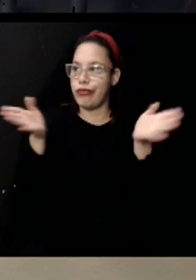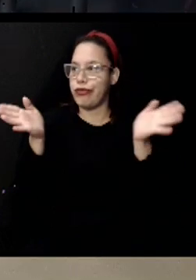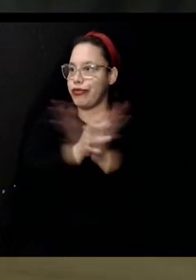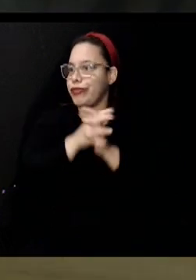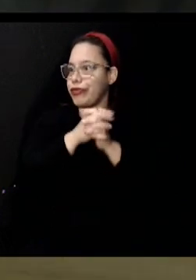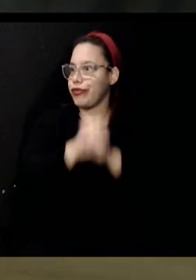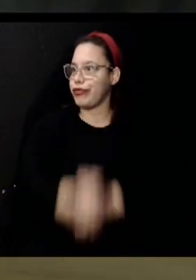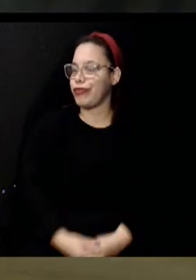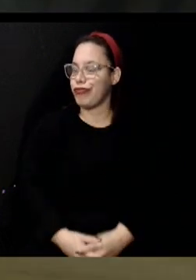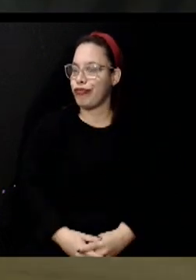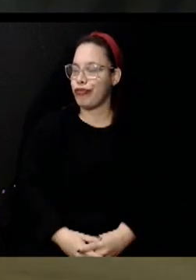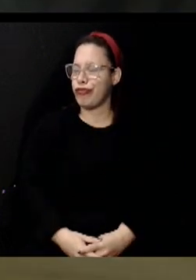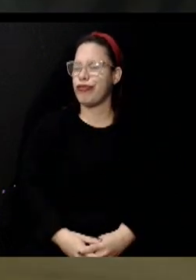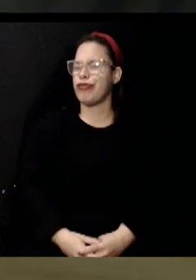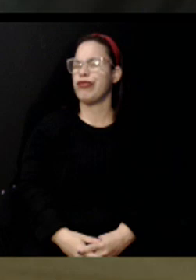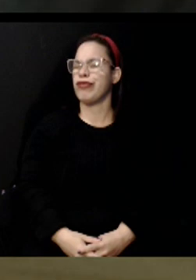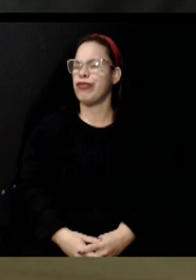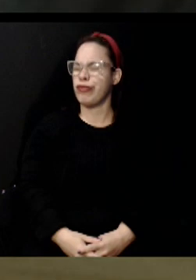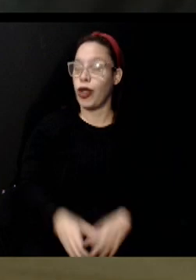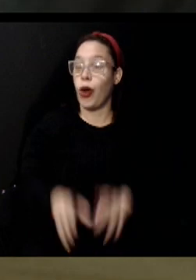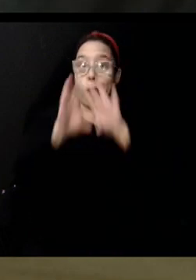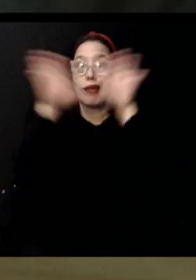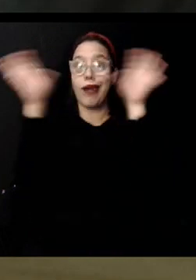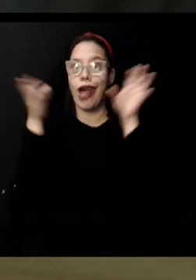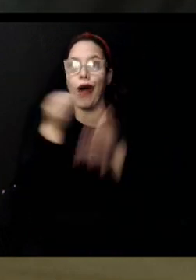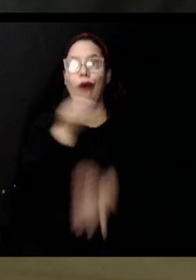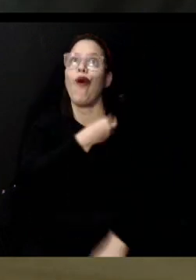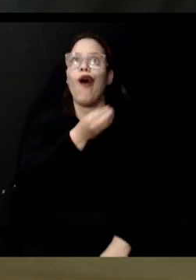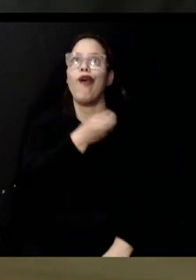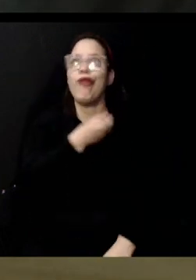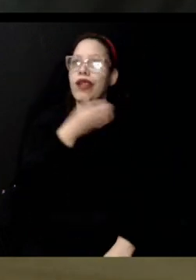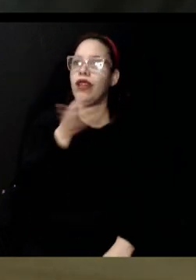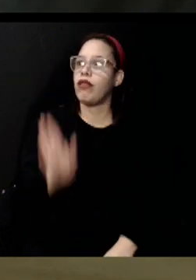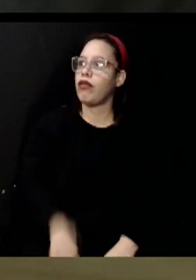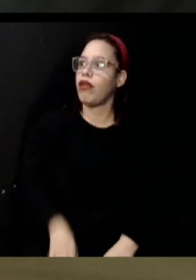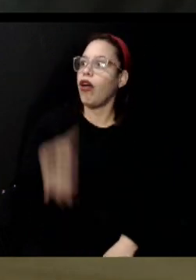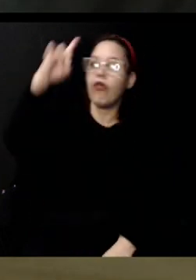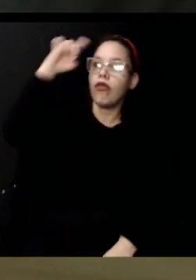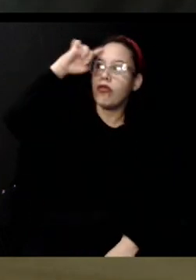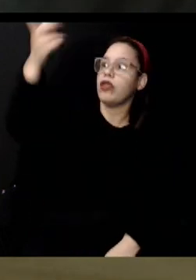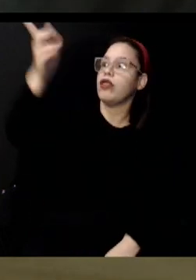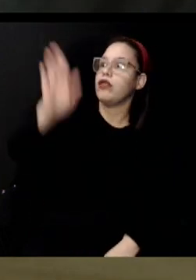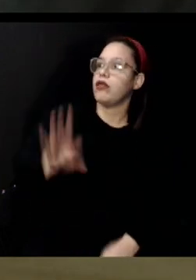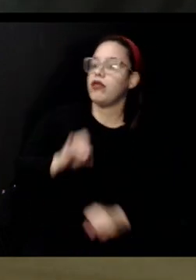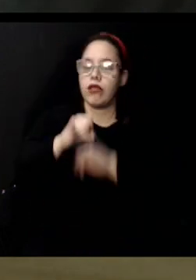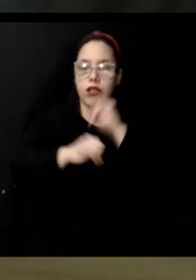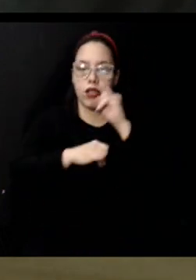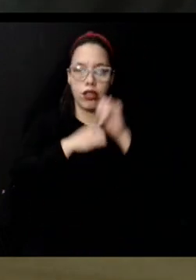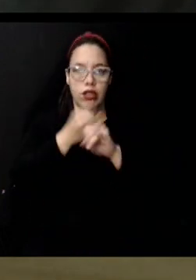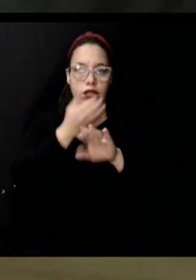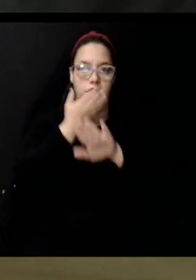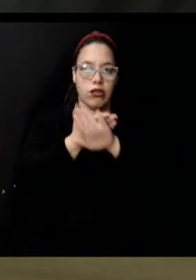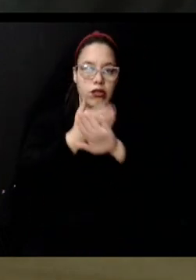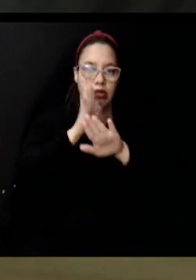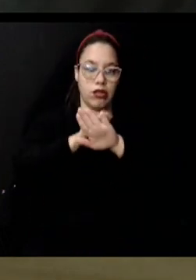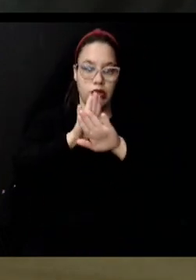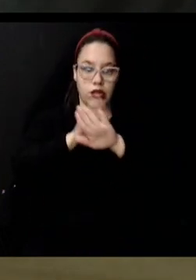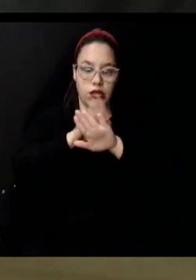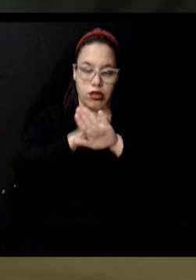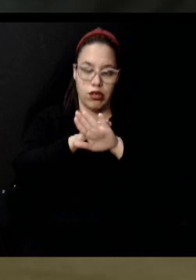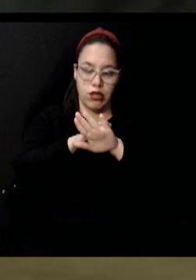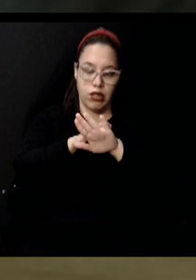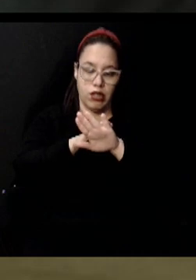dia, ó vida, né. E a internet como, quem está atrás do computador, né, não é